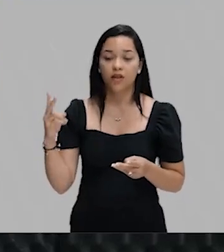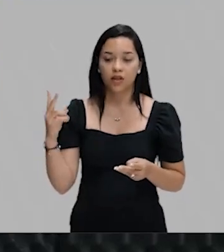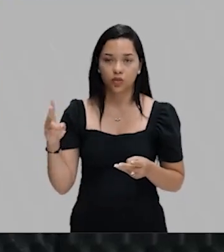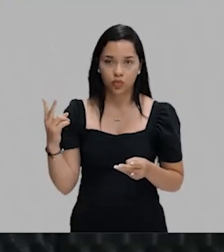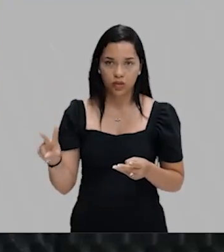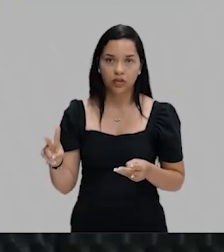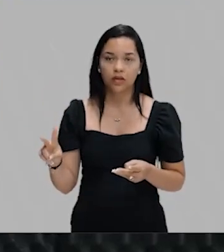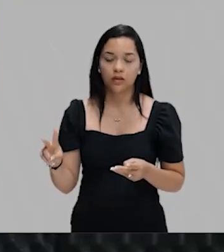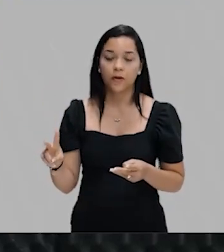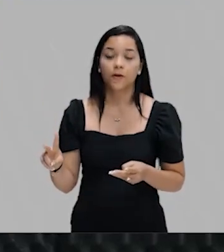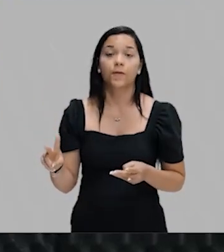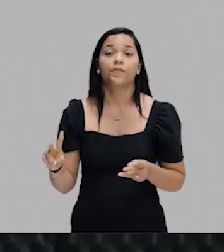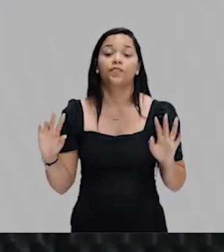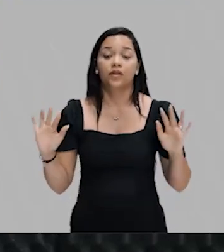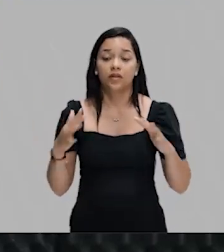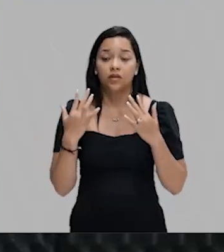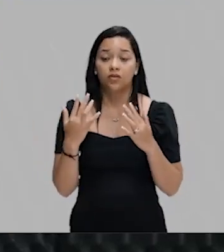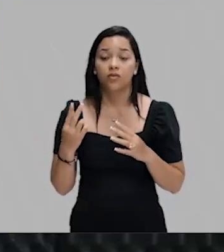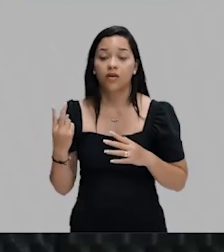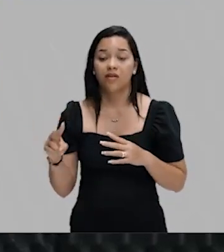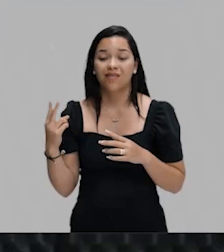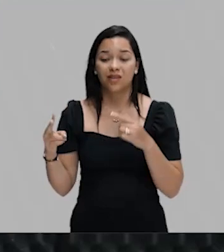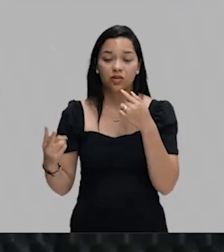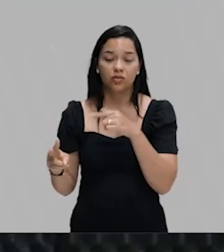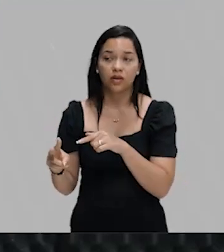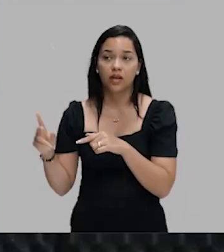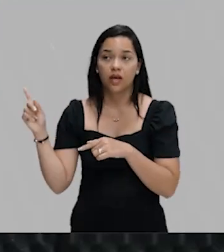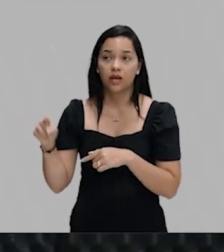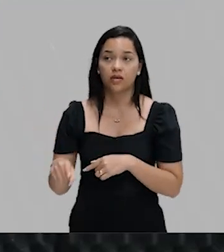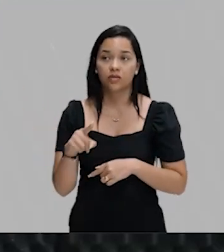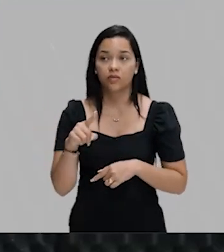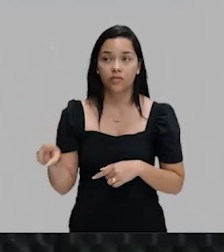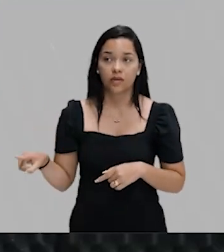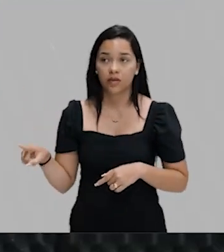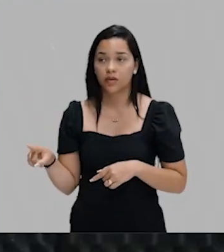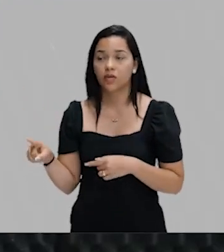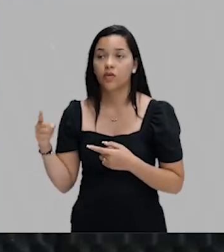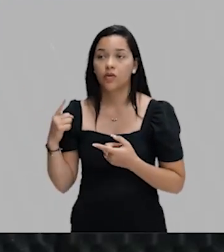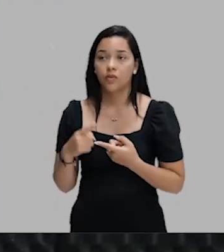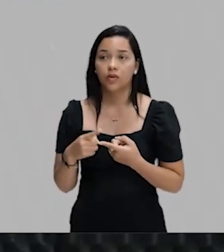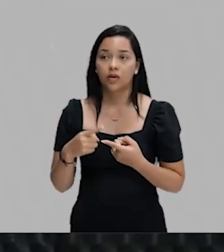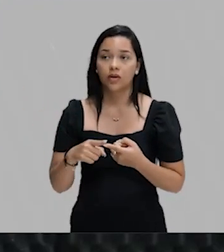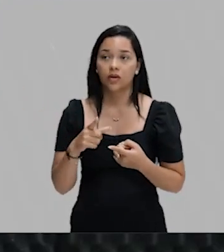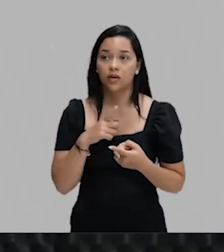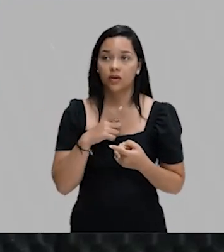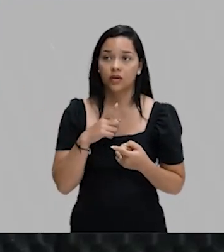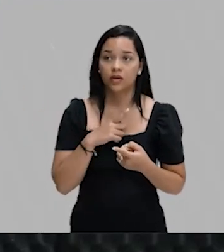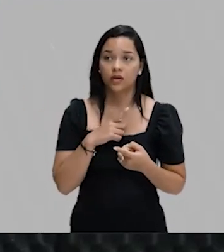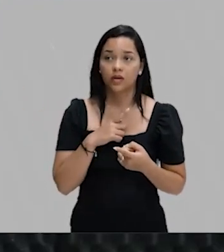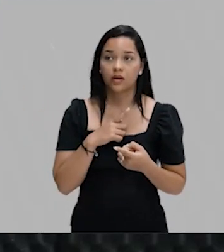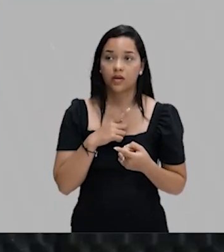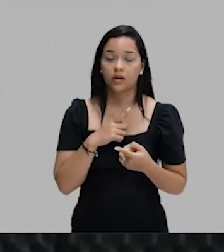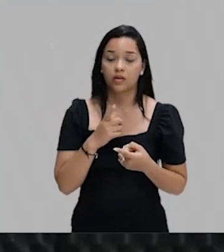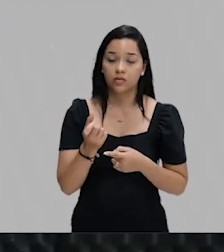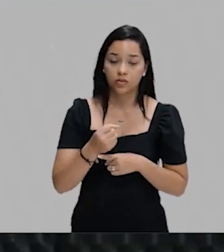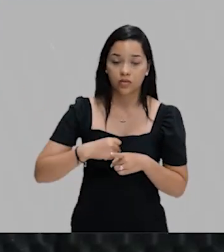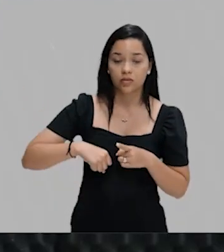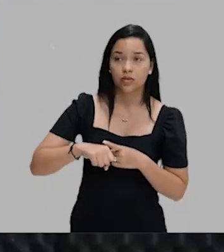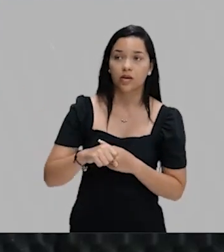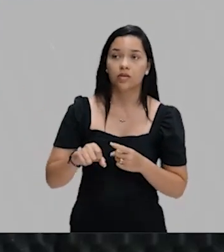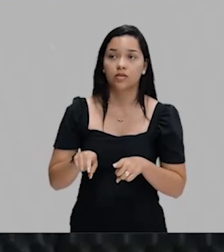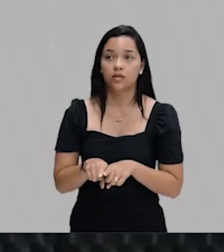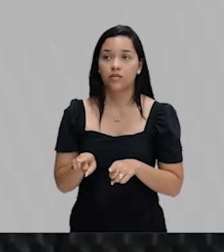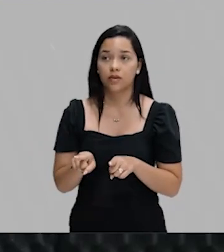Venezuela. Muita atenção, a Venezuela está suspensa do Mercosul devido às suas condições sociais